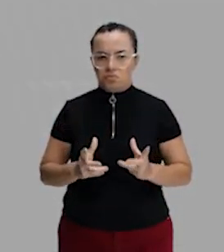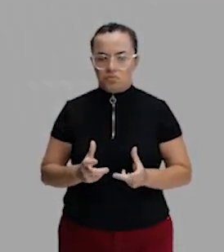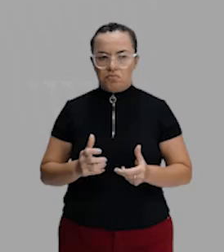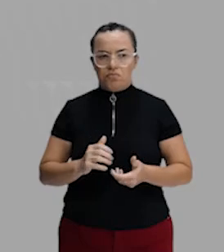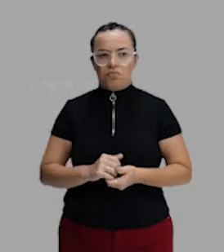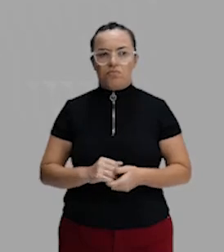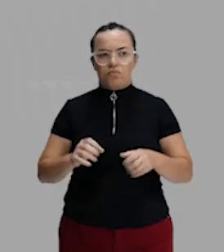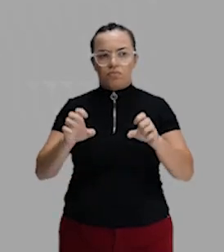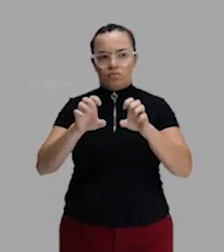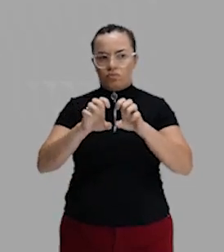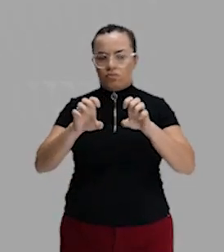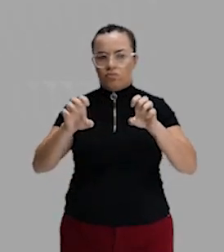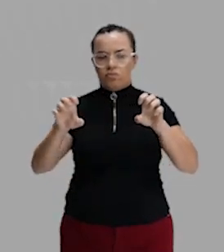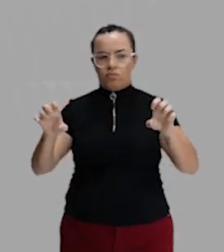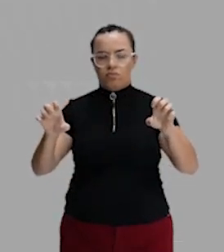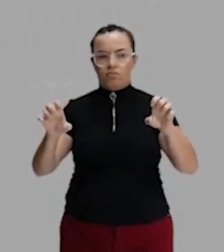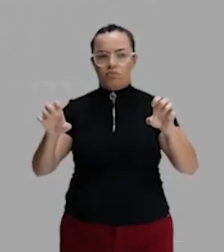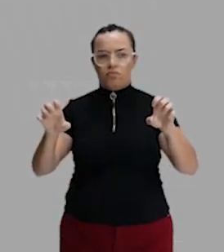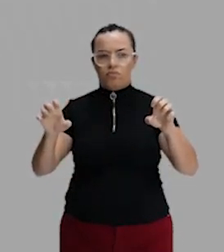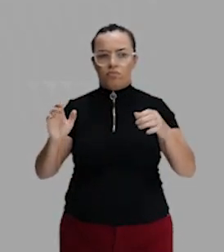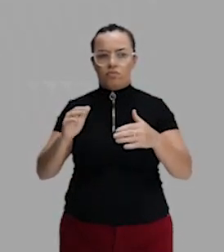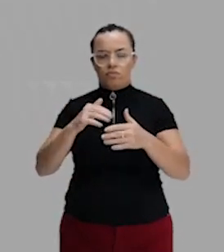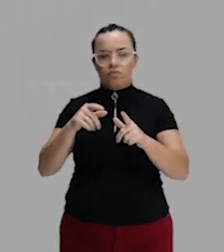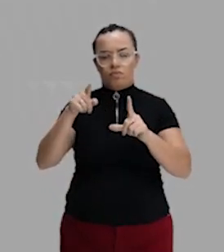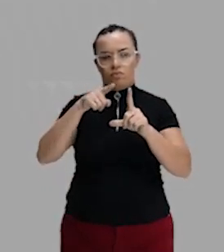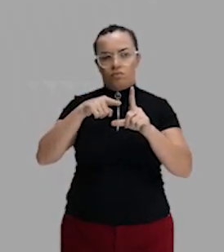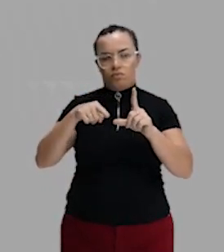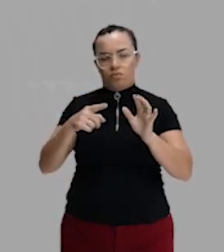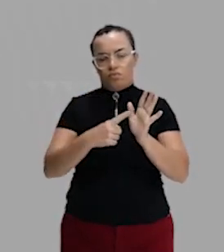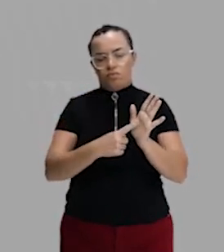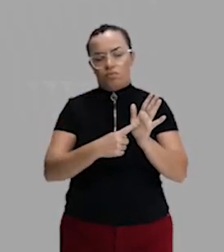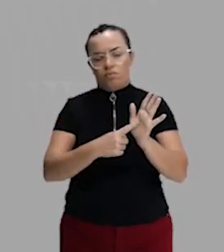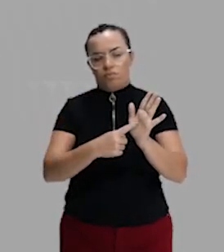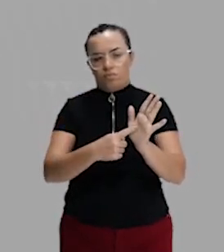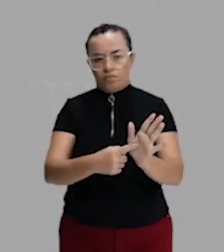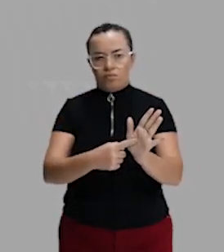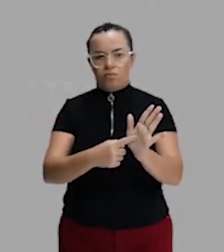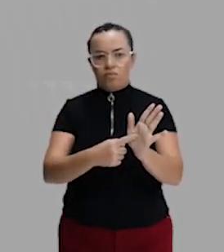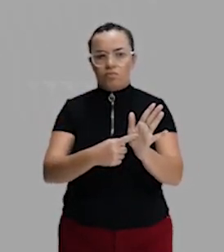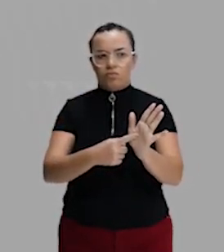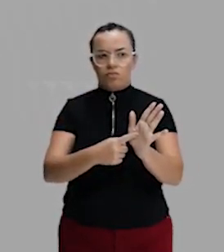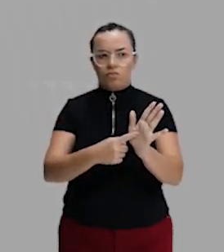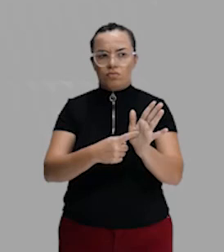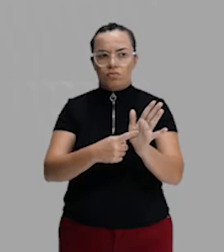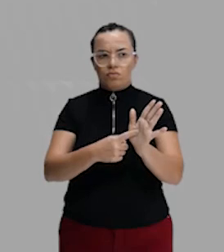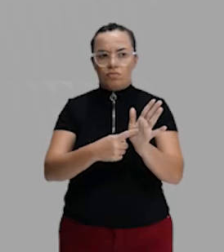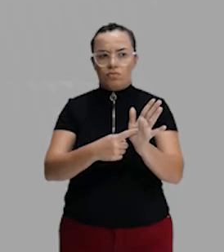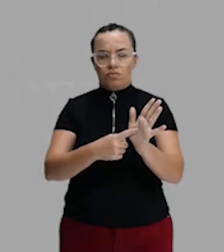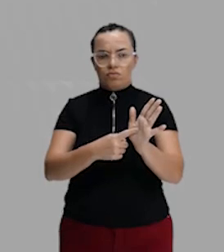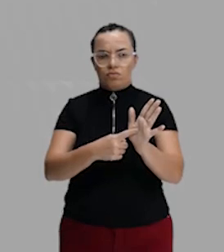minha equação da parábola, quando ela se apresenta dessa forma, é y